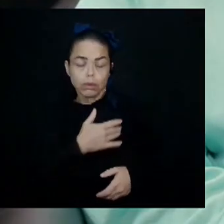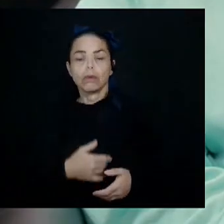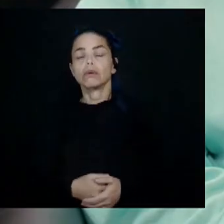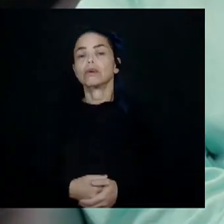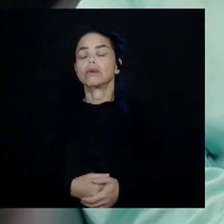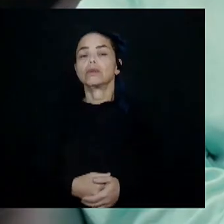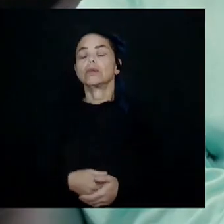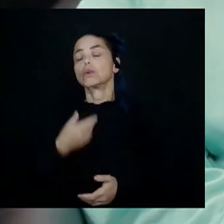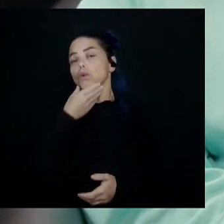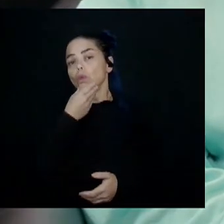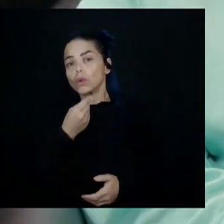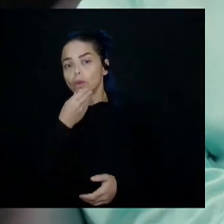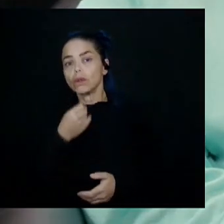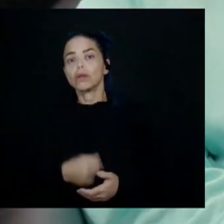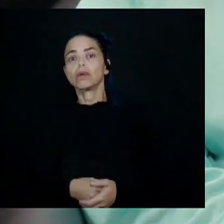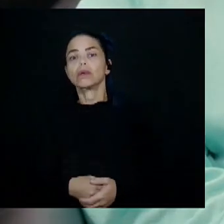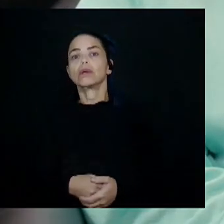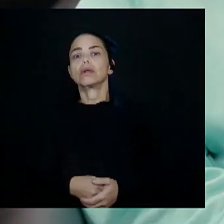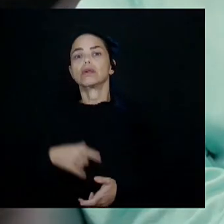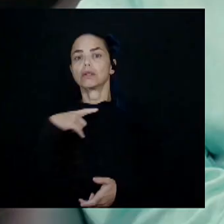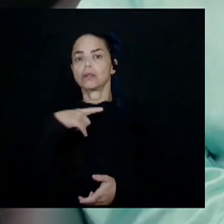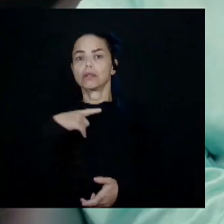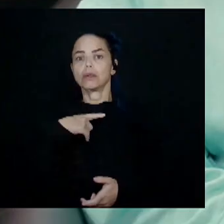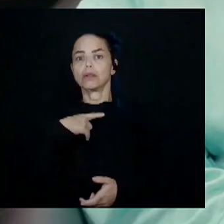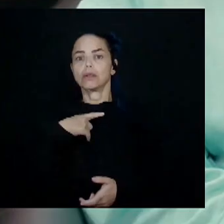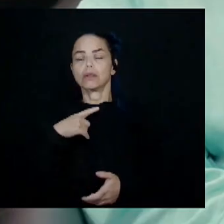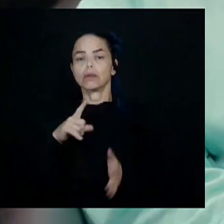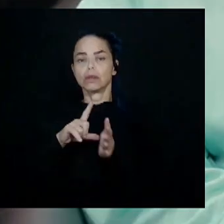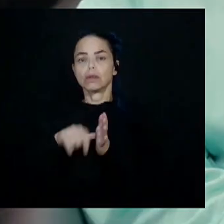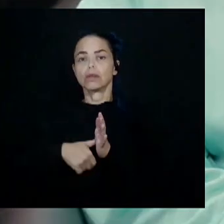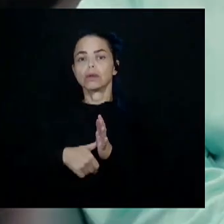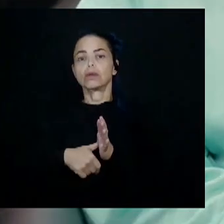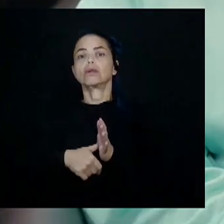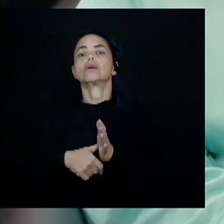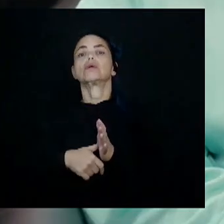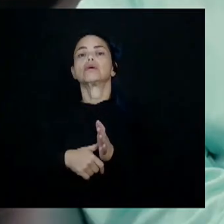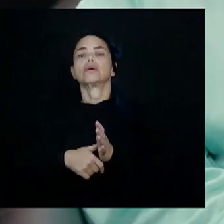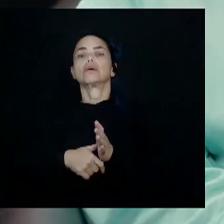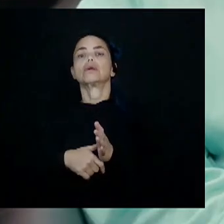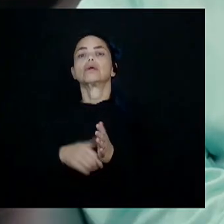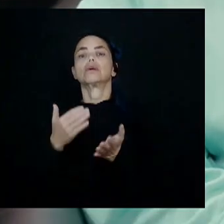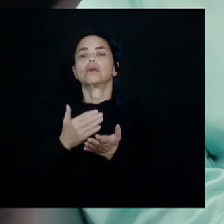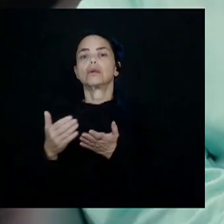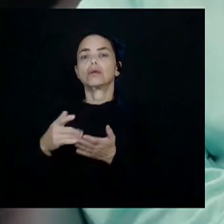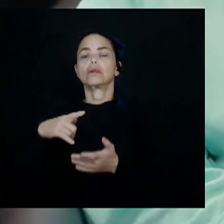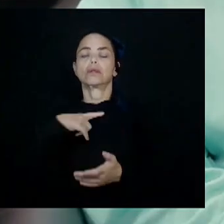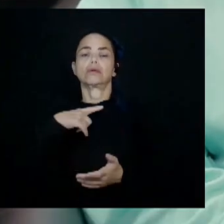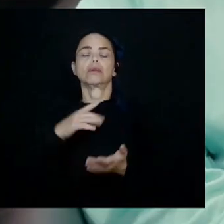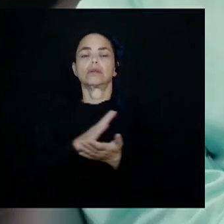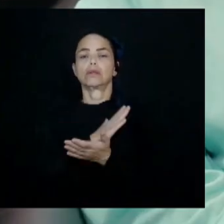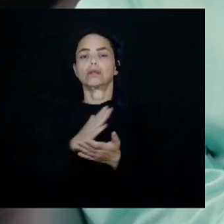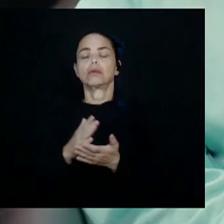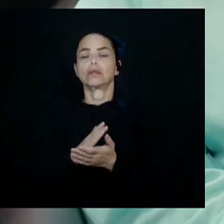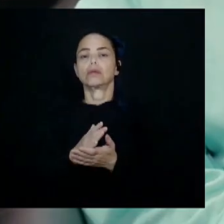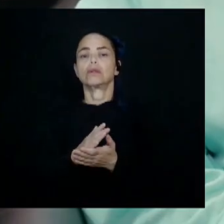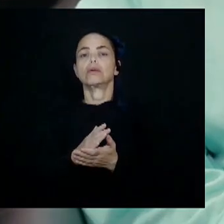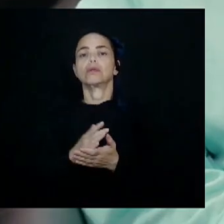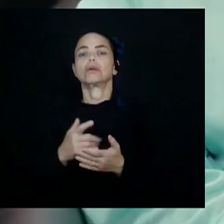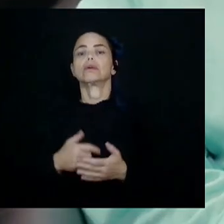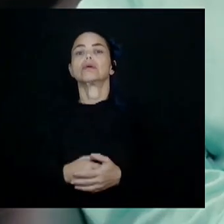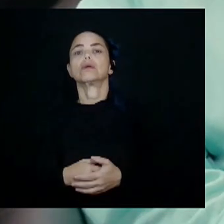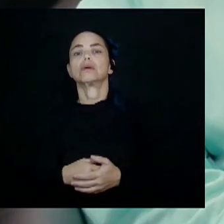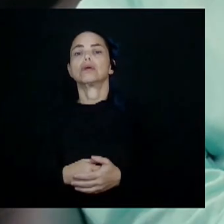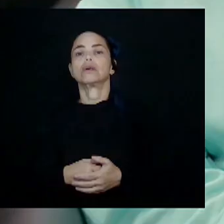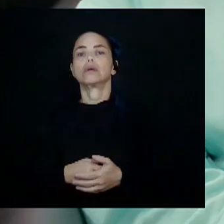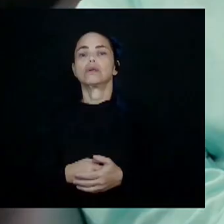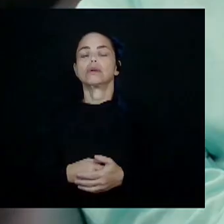menino, esse estirão um pouco mais tardio. Porém, começam a haver alguns crescimentos